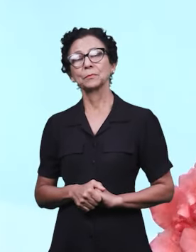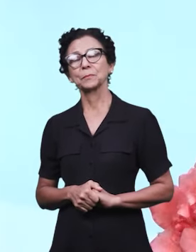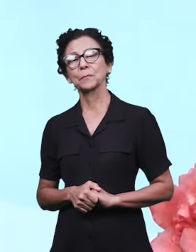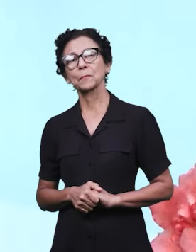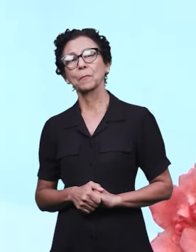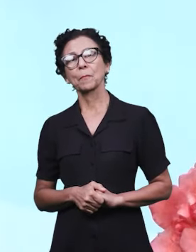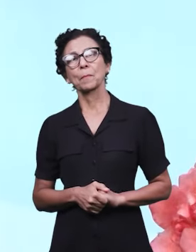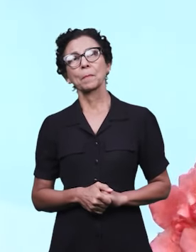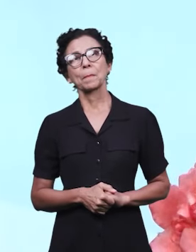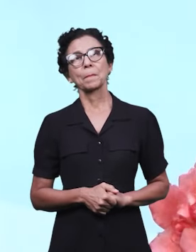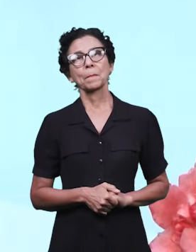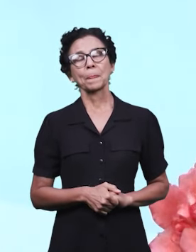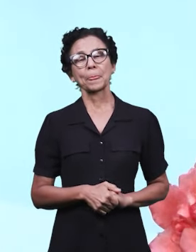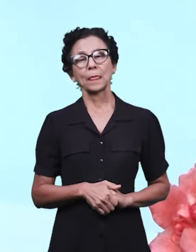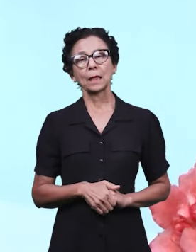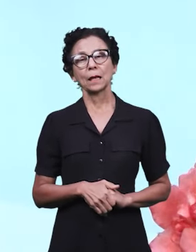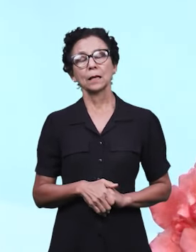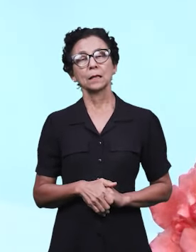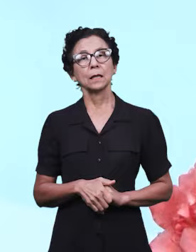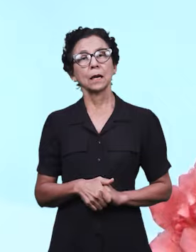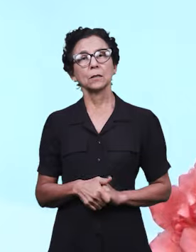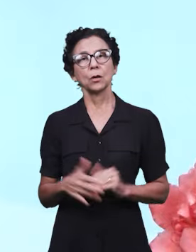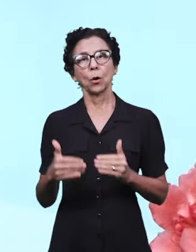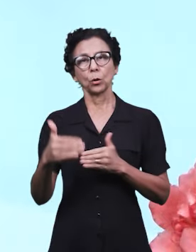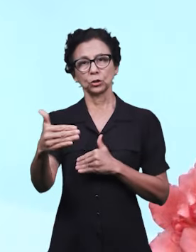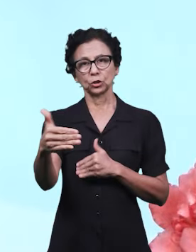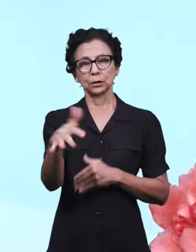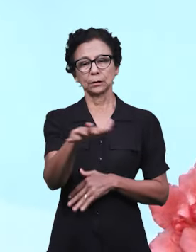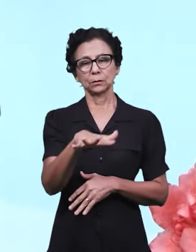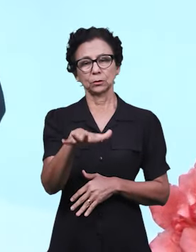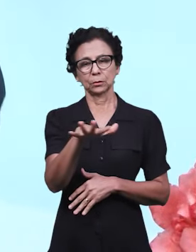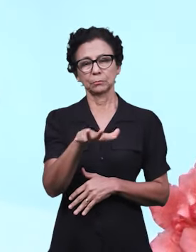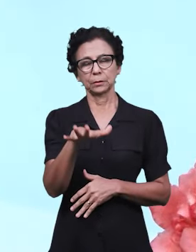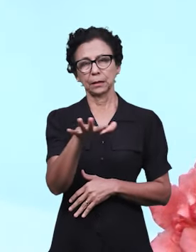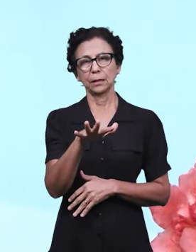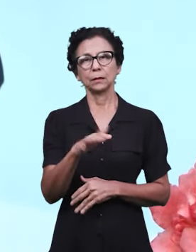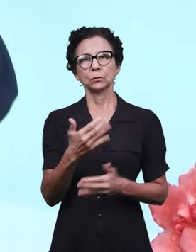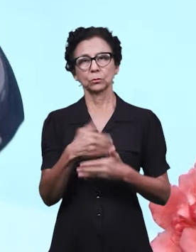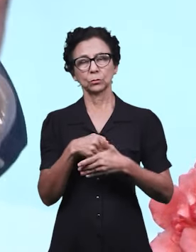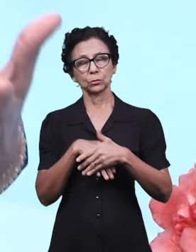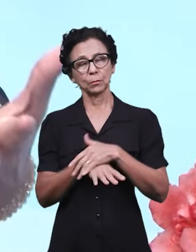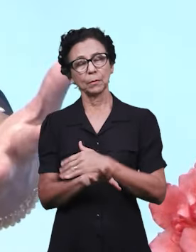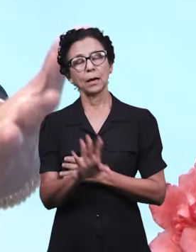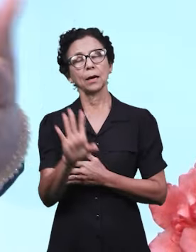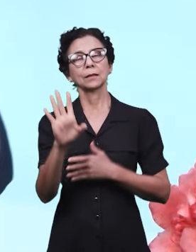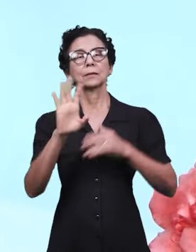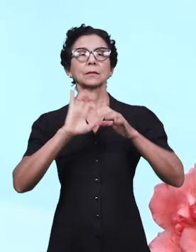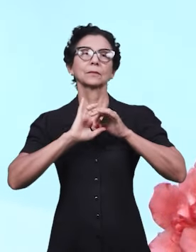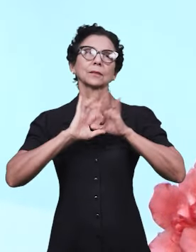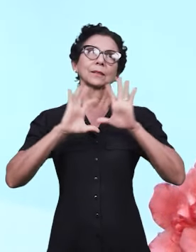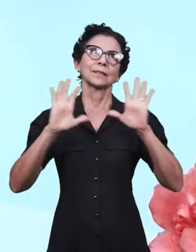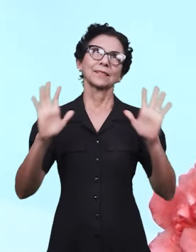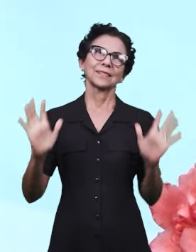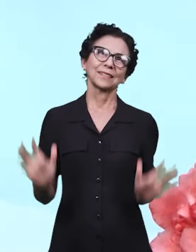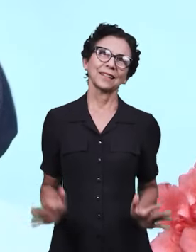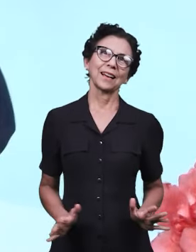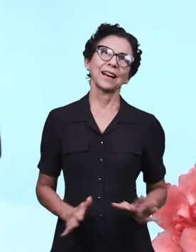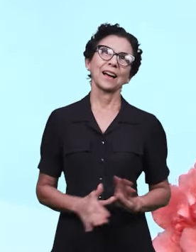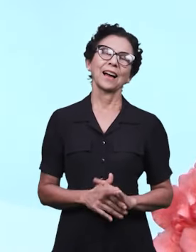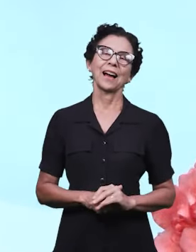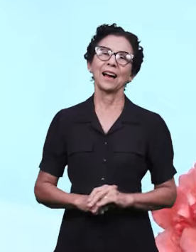mesmo ambiente, nós vamos já estamos mais à vontade, vamos ficando